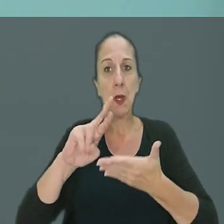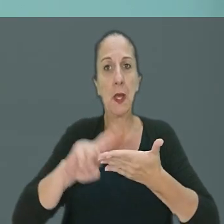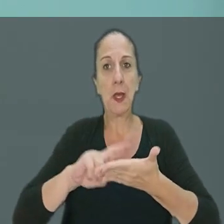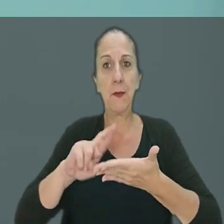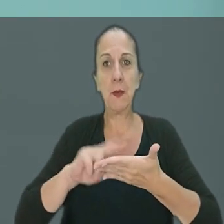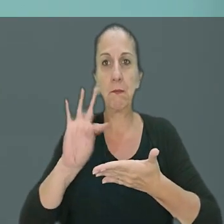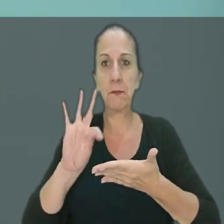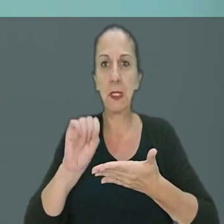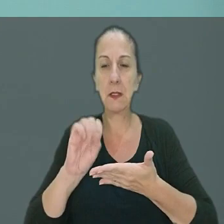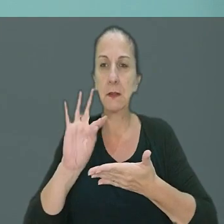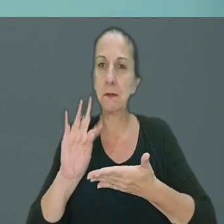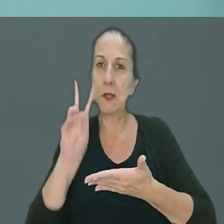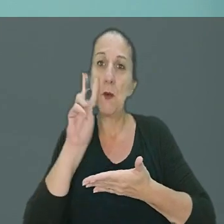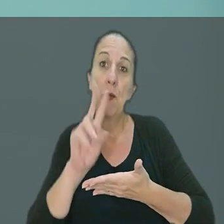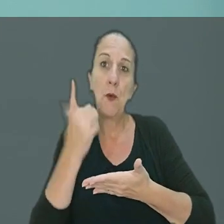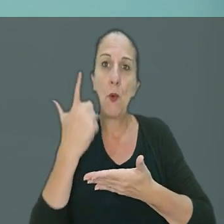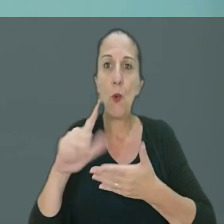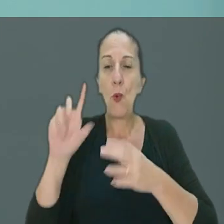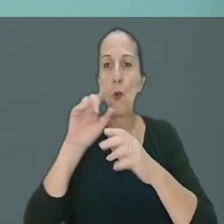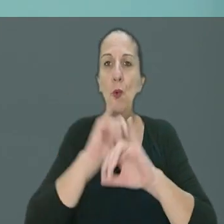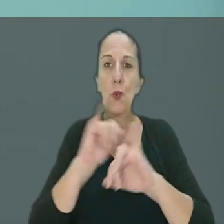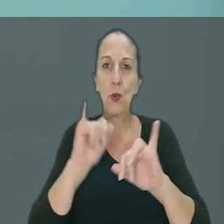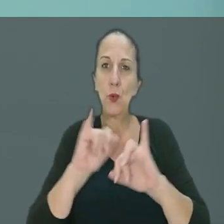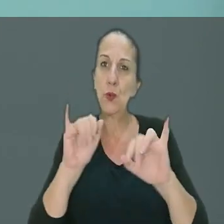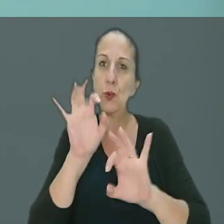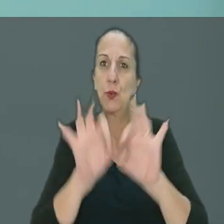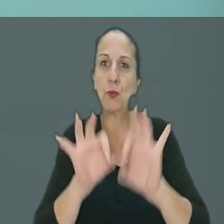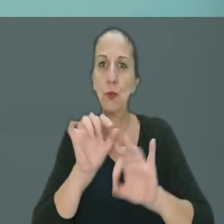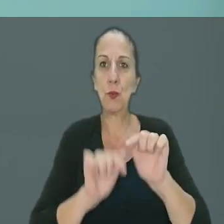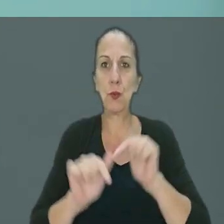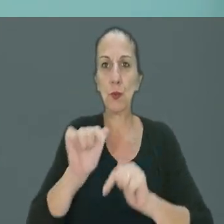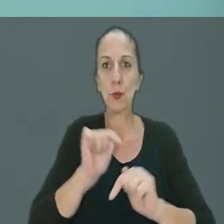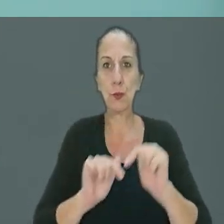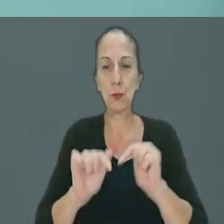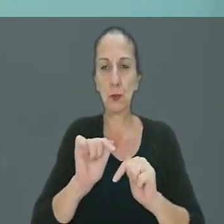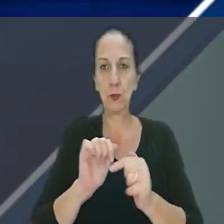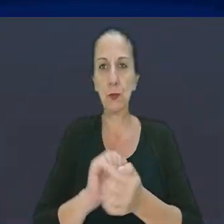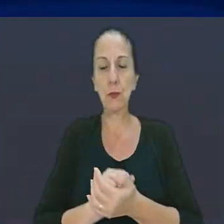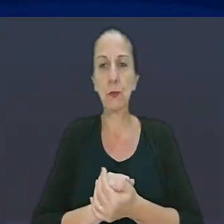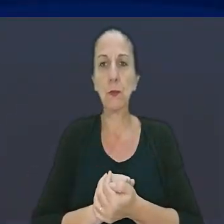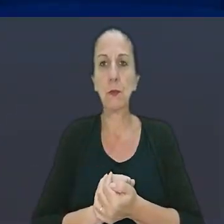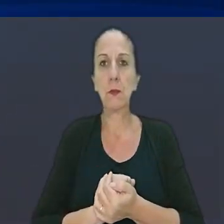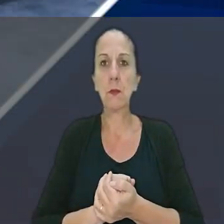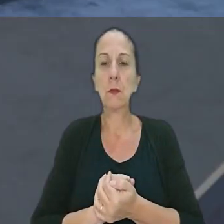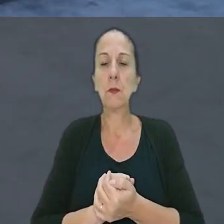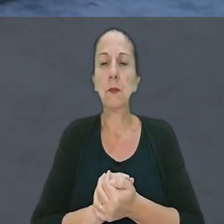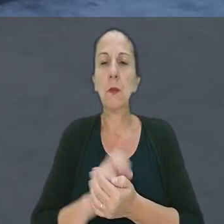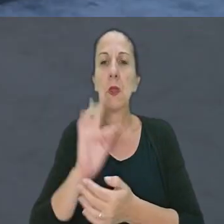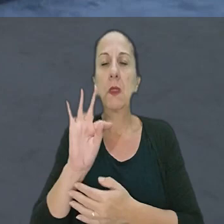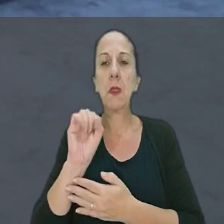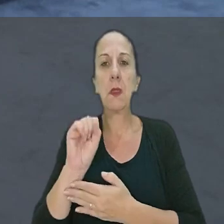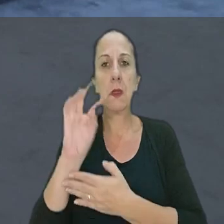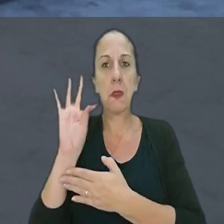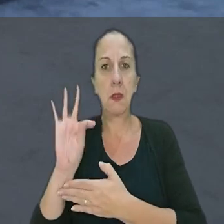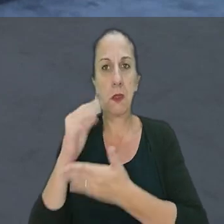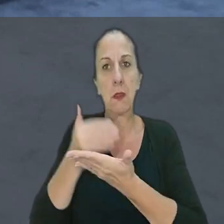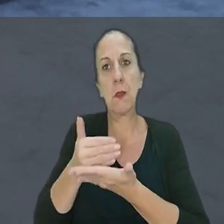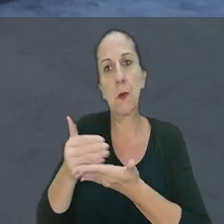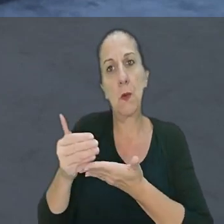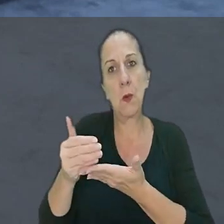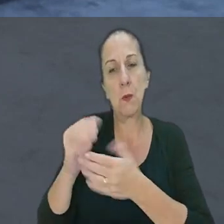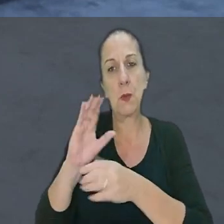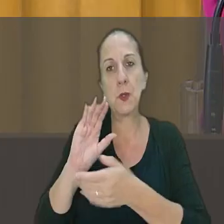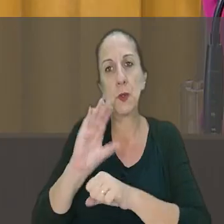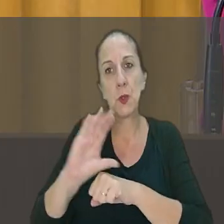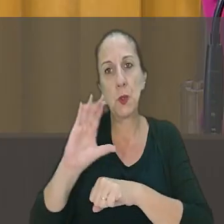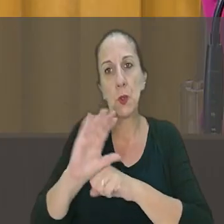Voltamos com Revista TST. Confira outras notícias da Justiça do Trabalho. O Tribunal Superior do Trabalho